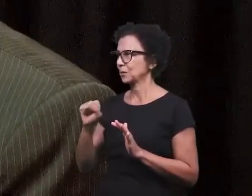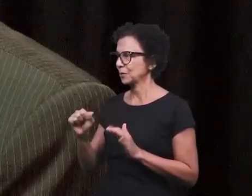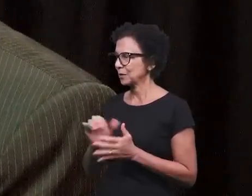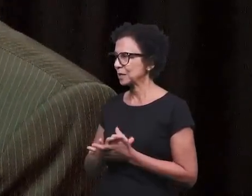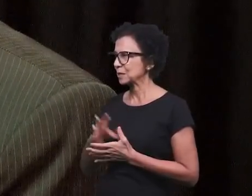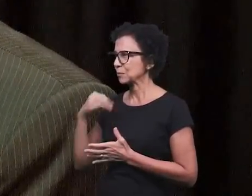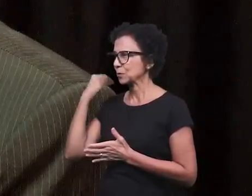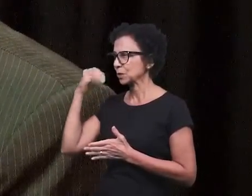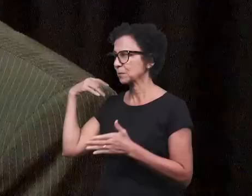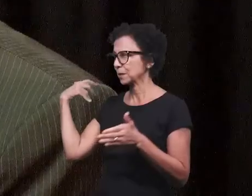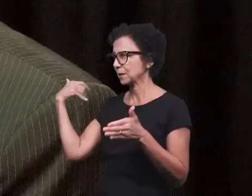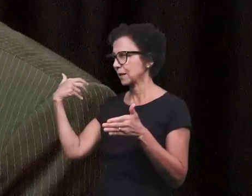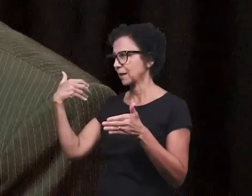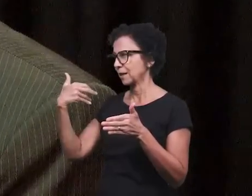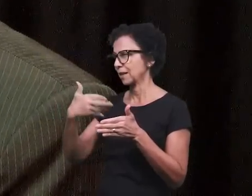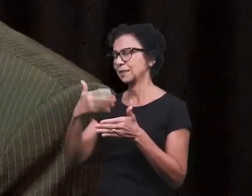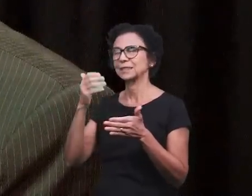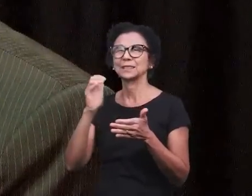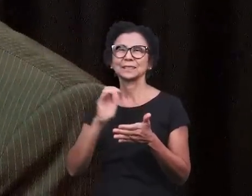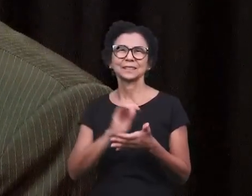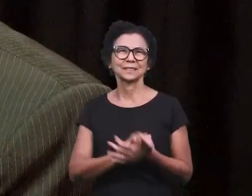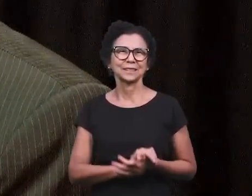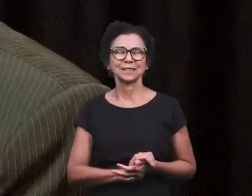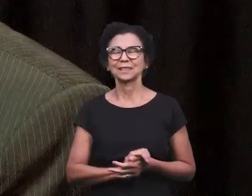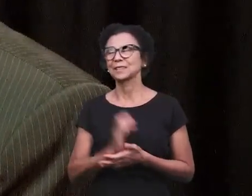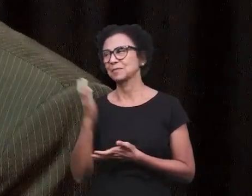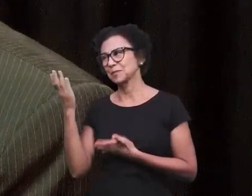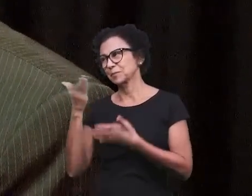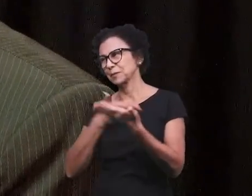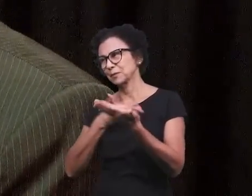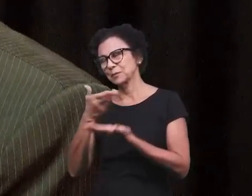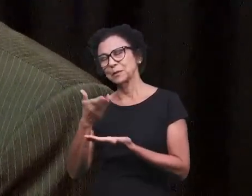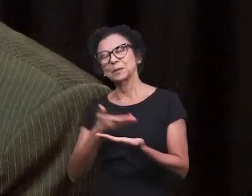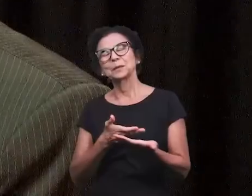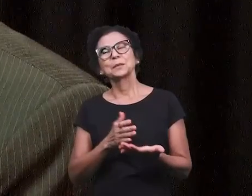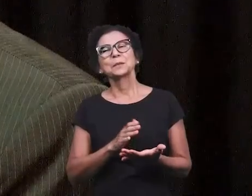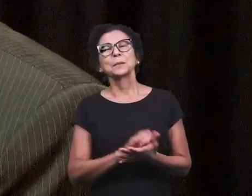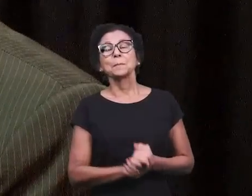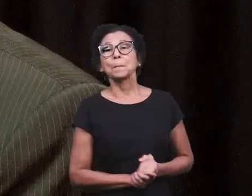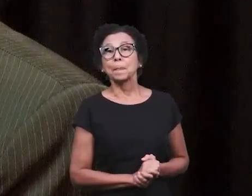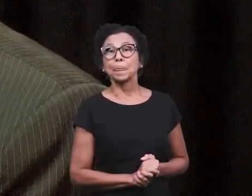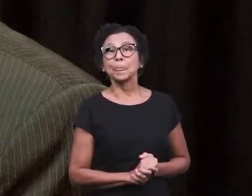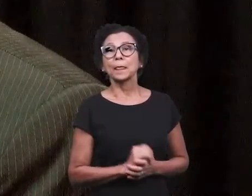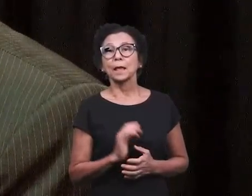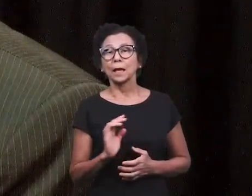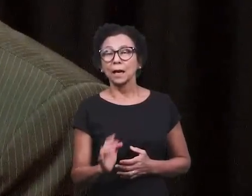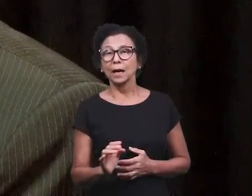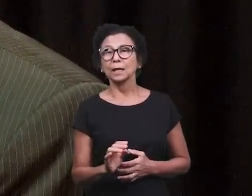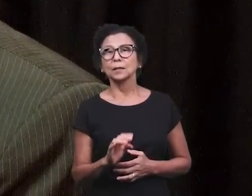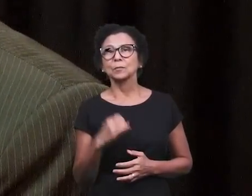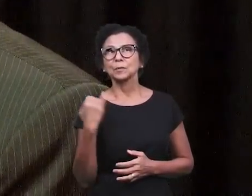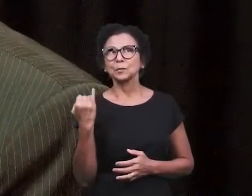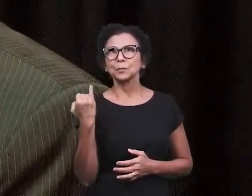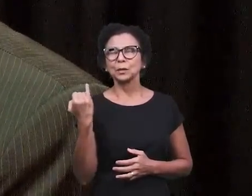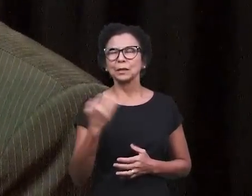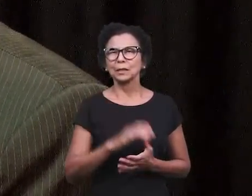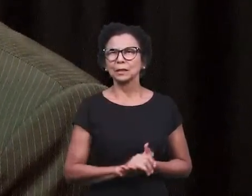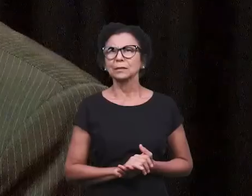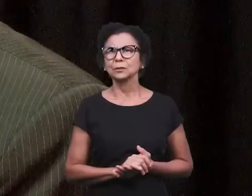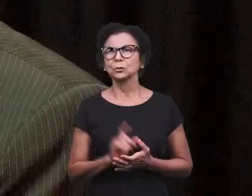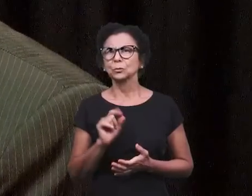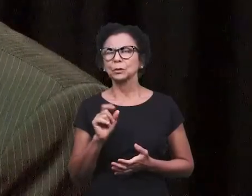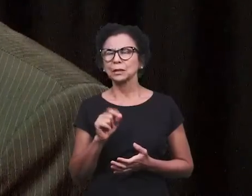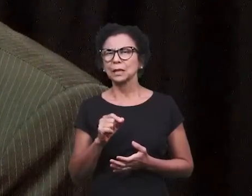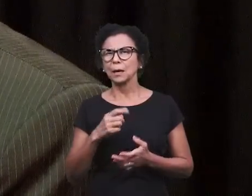cheia de experiências que o Luiz está compartilhando com a gente, né? Vale lembrar que ele começou a registrar isso, né, Luiz, há muitos